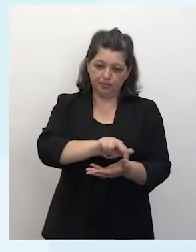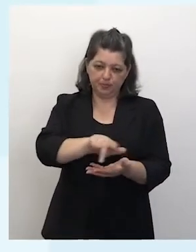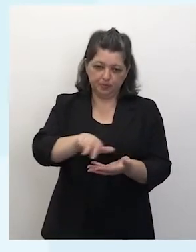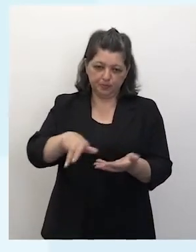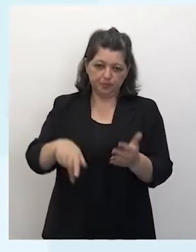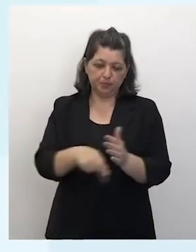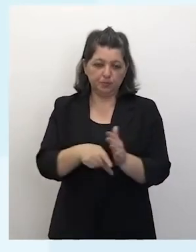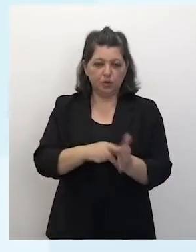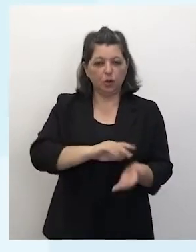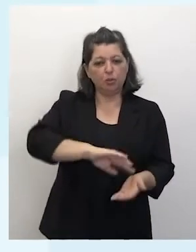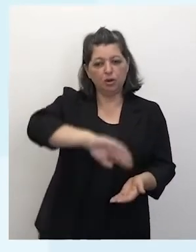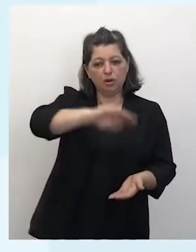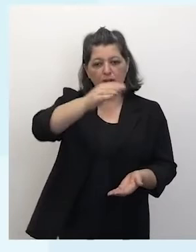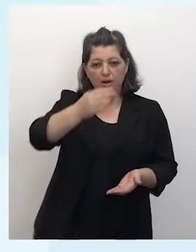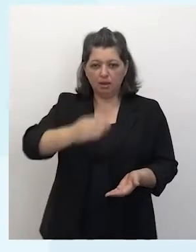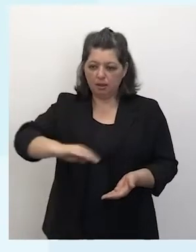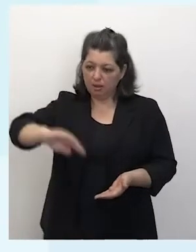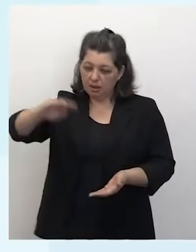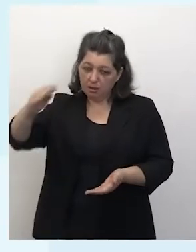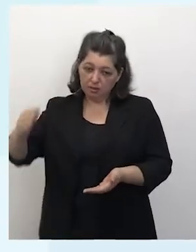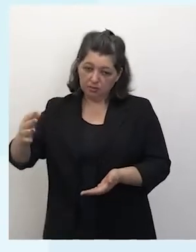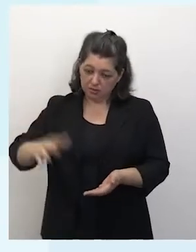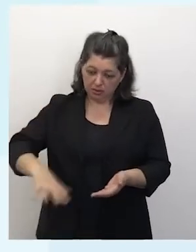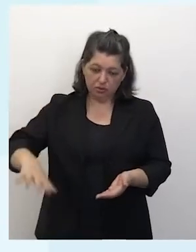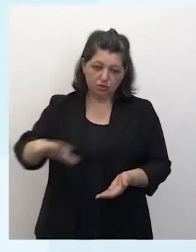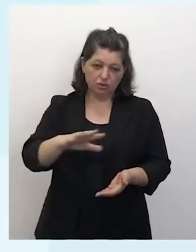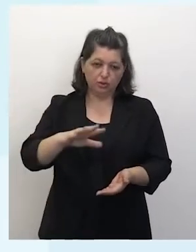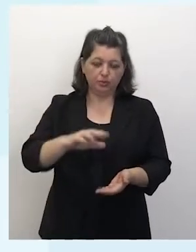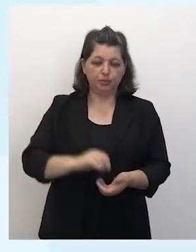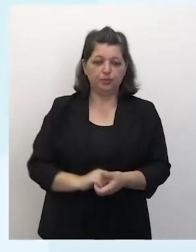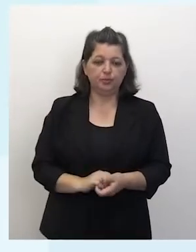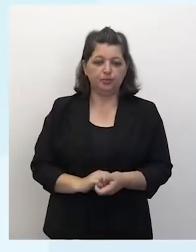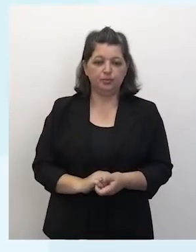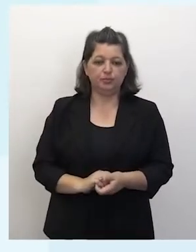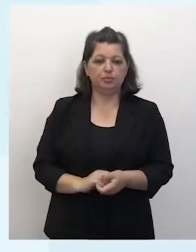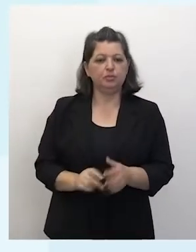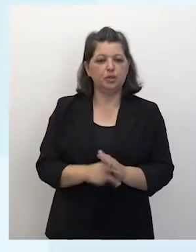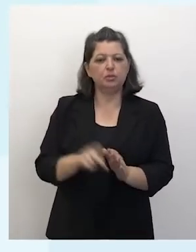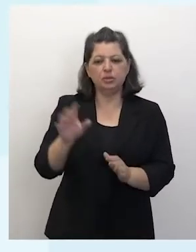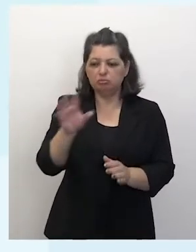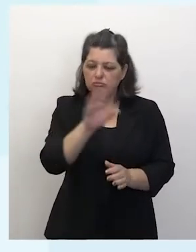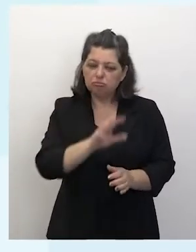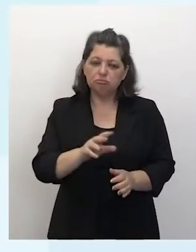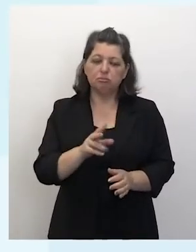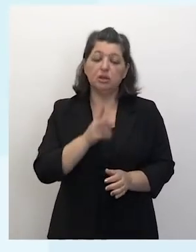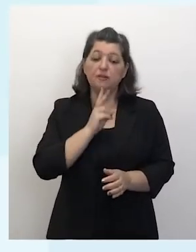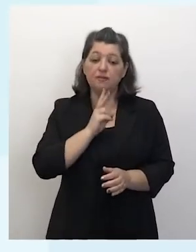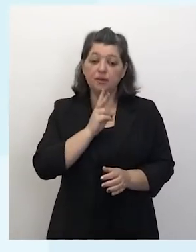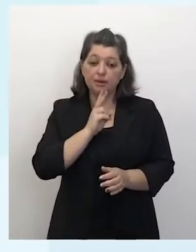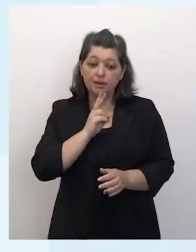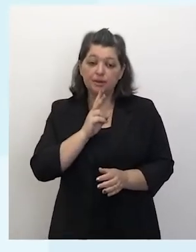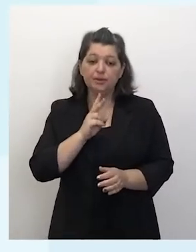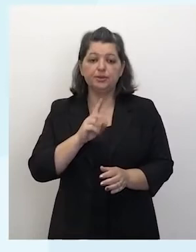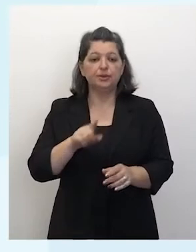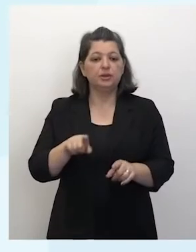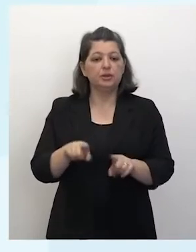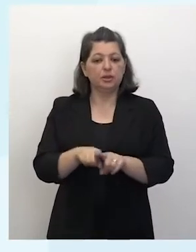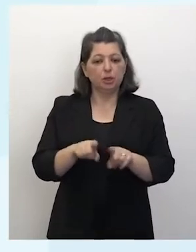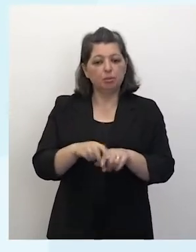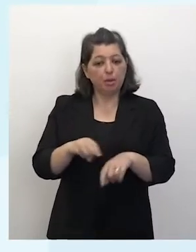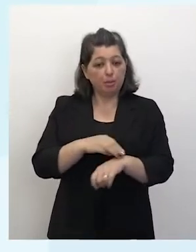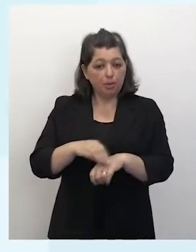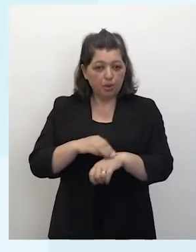o relevo da região, como a gente observa aí as partes verdes e a parte marronzada aí, que são